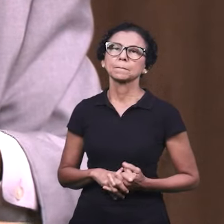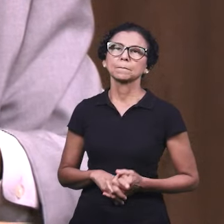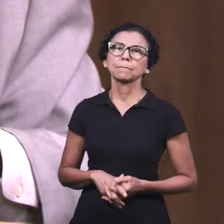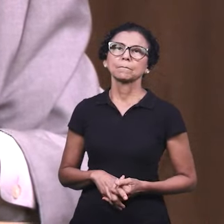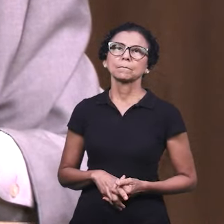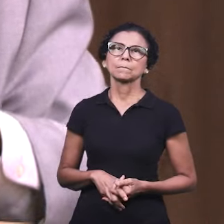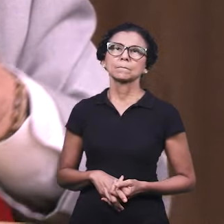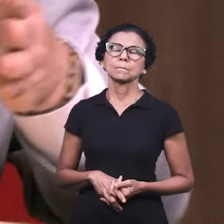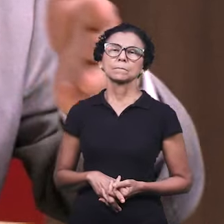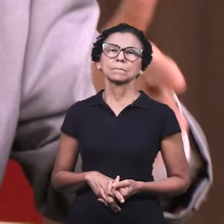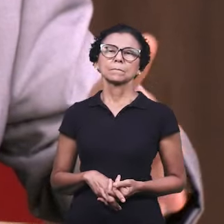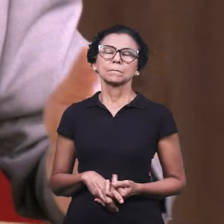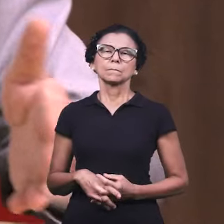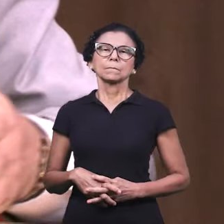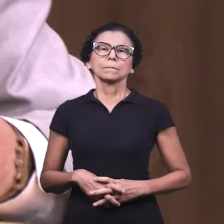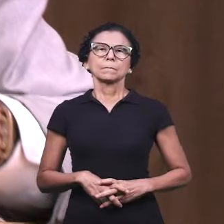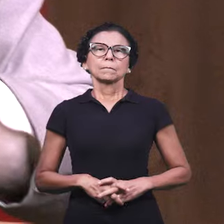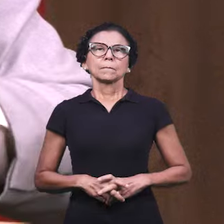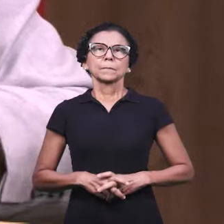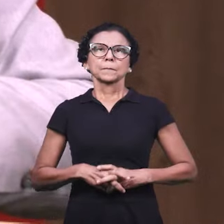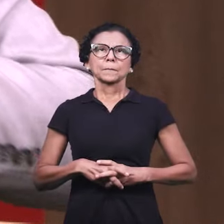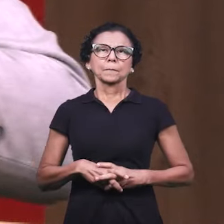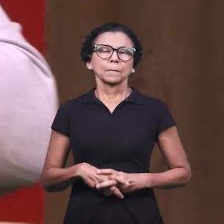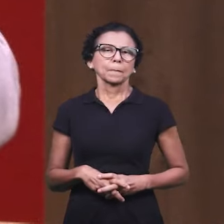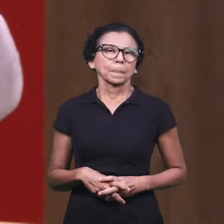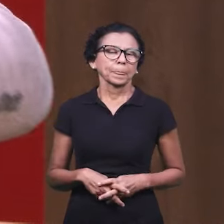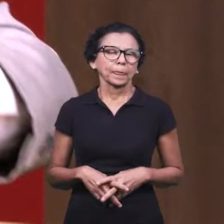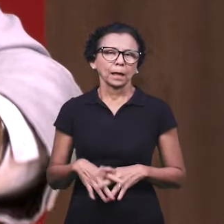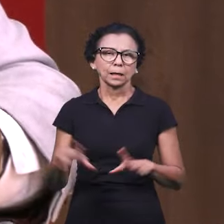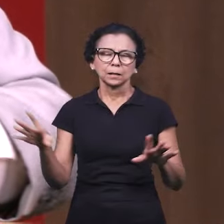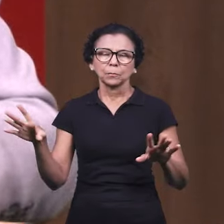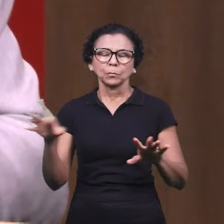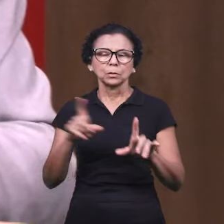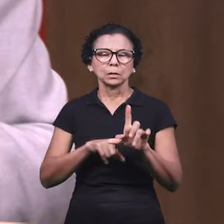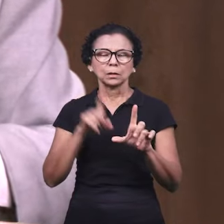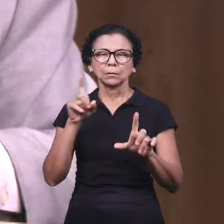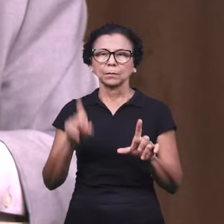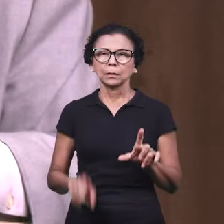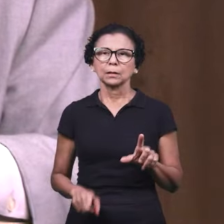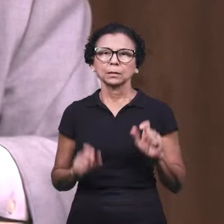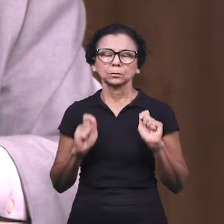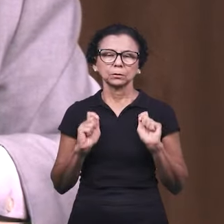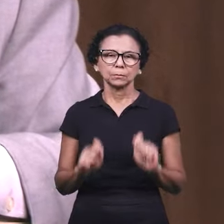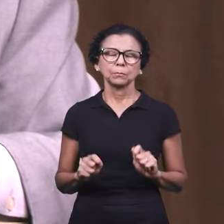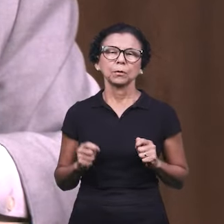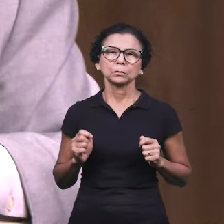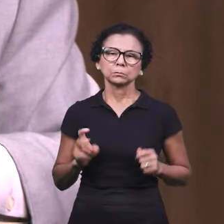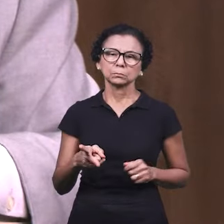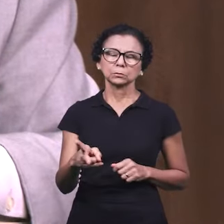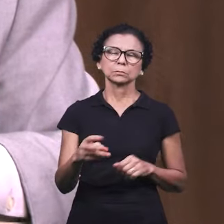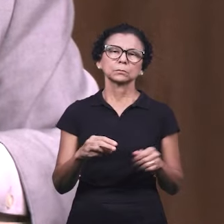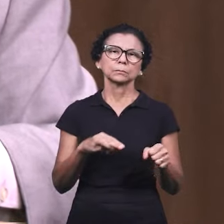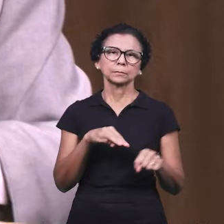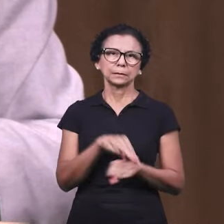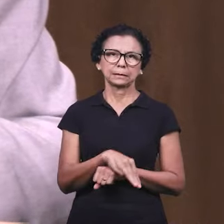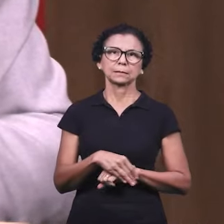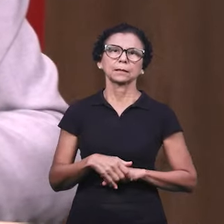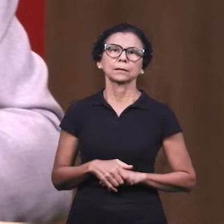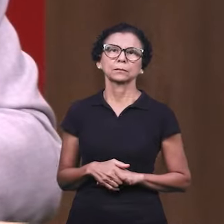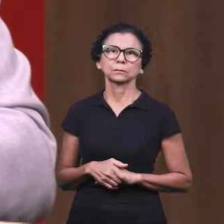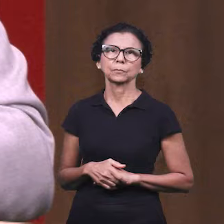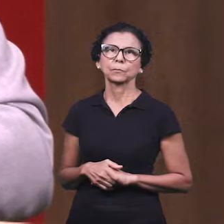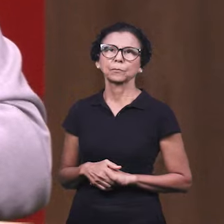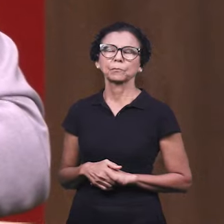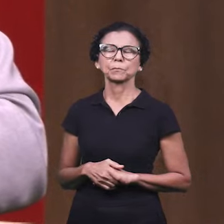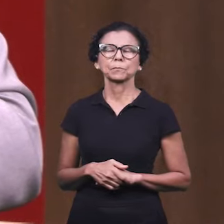torna emancipado vamos assim dizer e ele pode sair para viver o seu ministério mas ele tava em família né então a